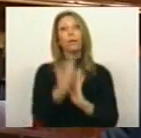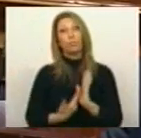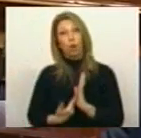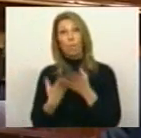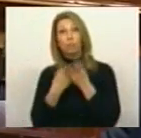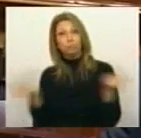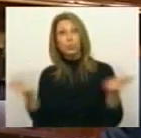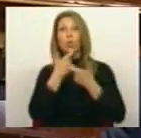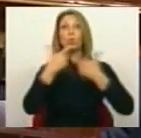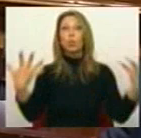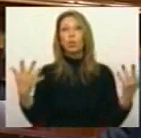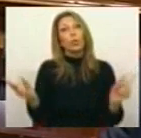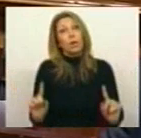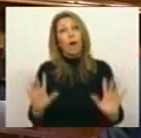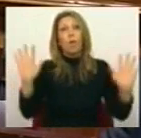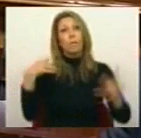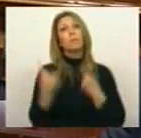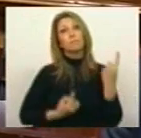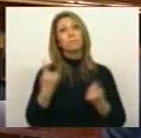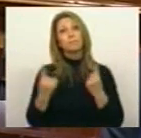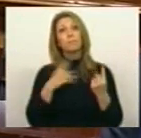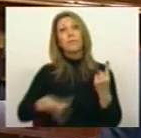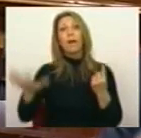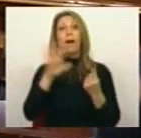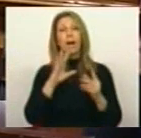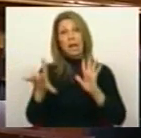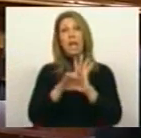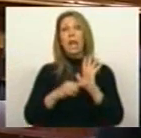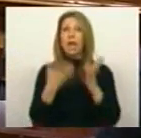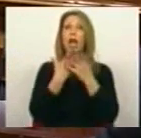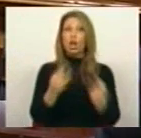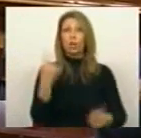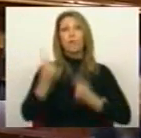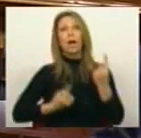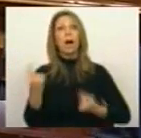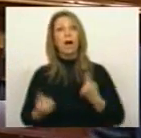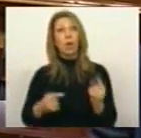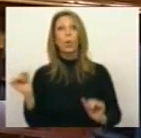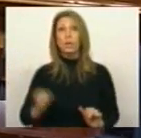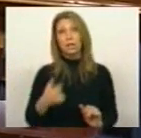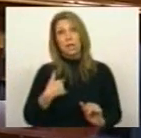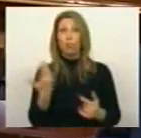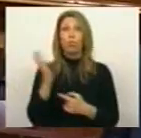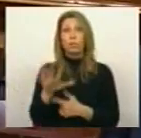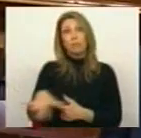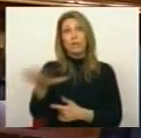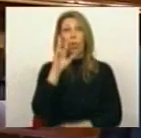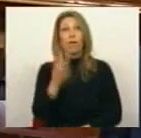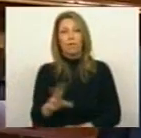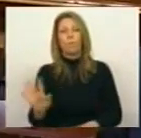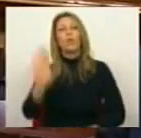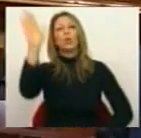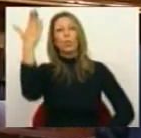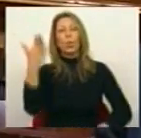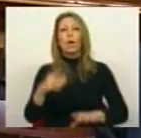uma monumental lacuna no plano legislativo e poderia evitar, aliás, casos como aqueles que temos vindo a assistir. Primeiro foram as obras de expansão